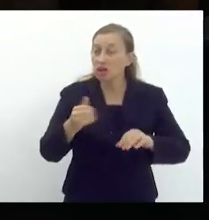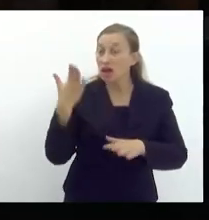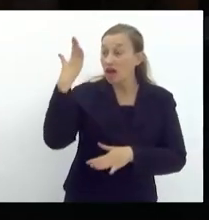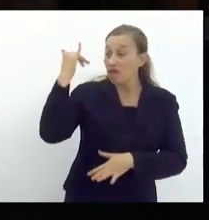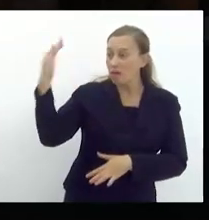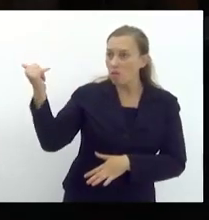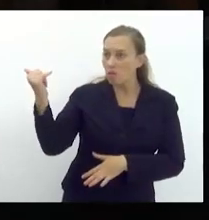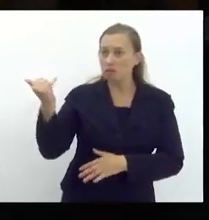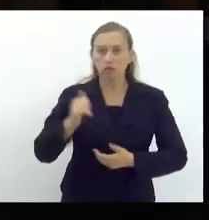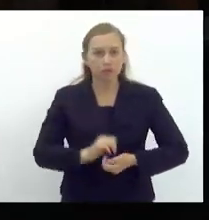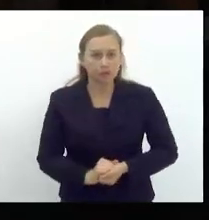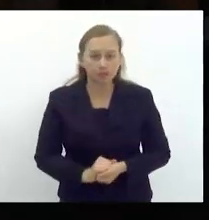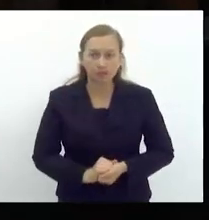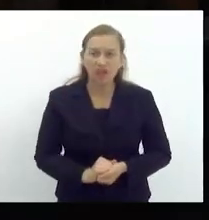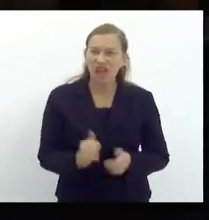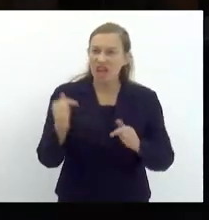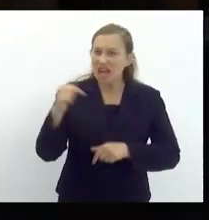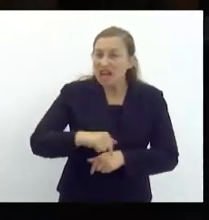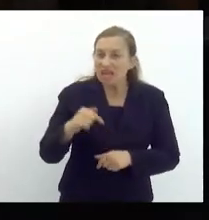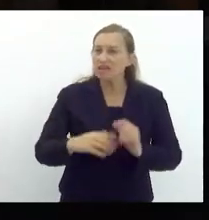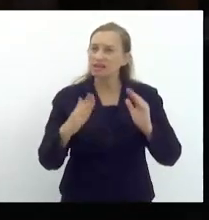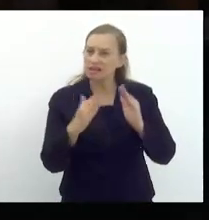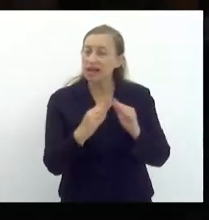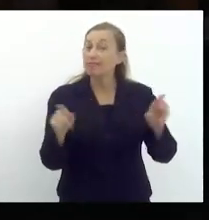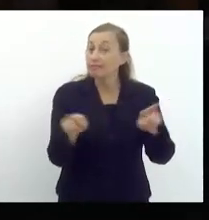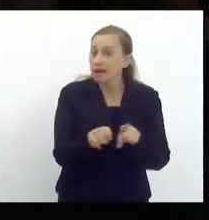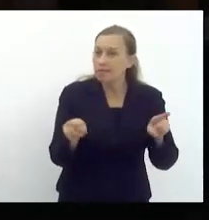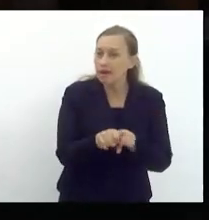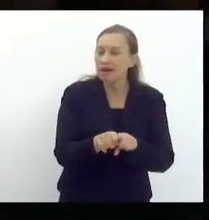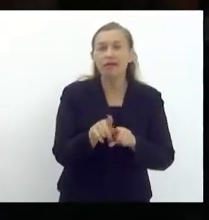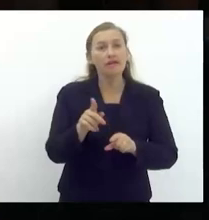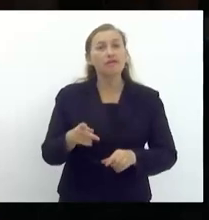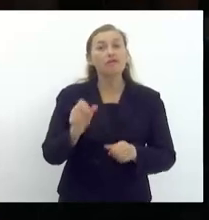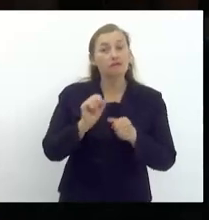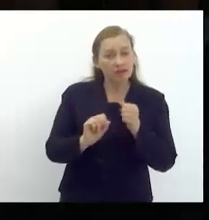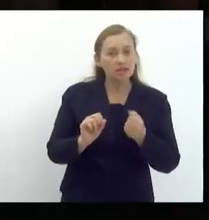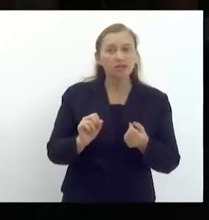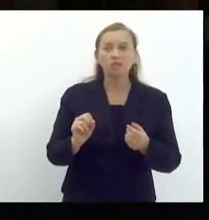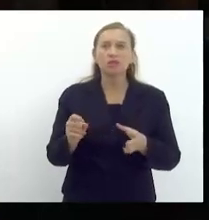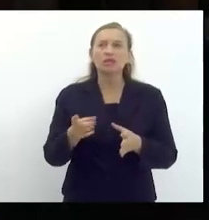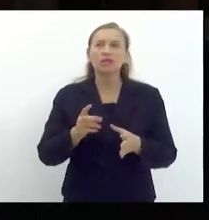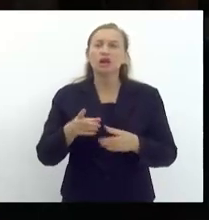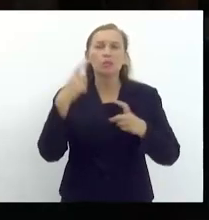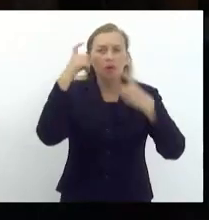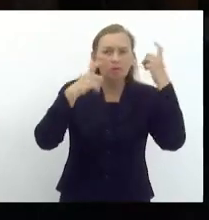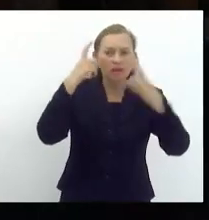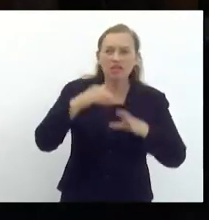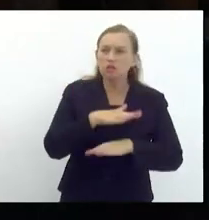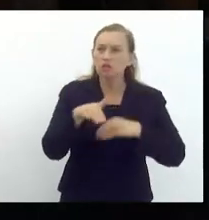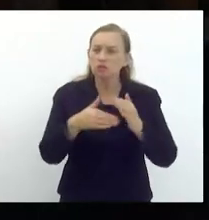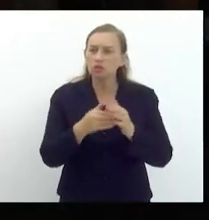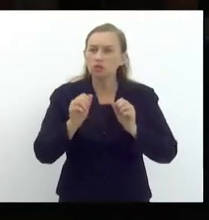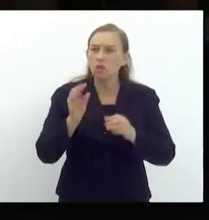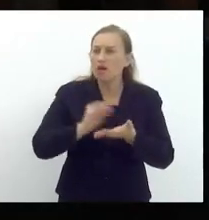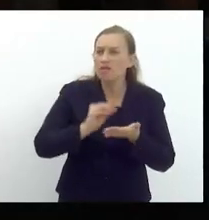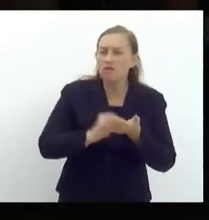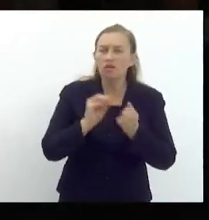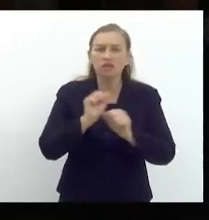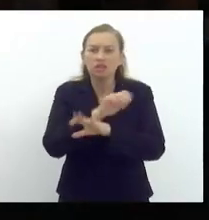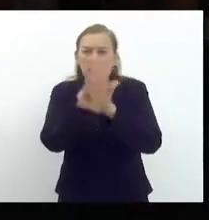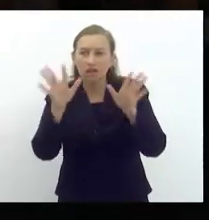sucesso e aqui nessa casa também trazemos toda a nossa preocupação com a falta de Transparência